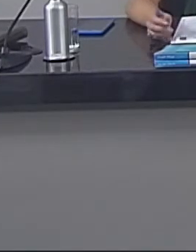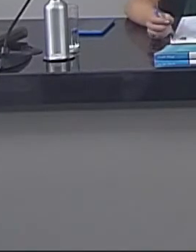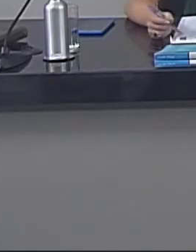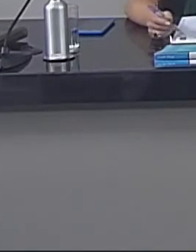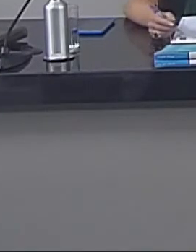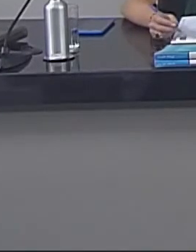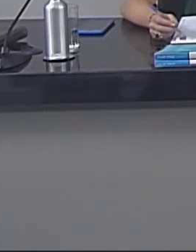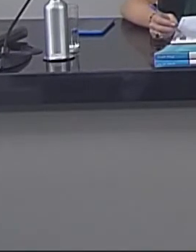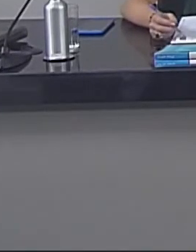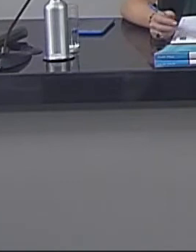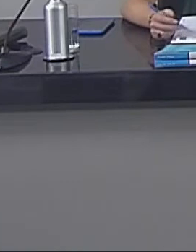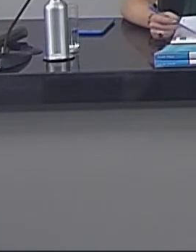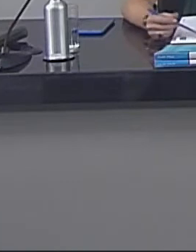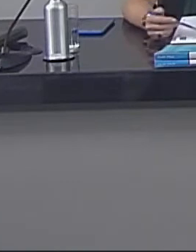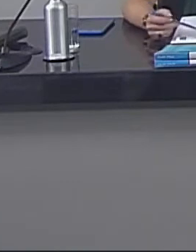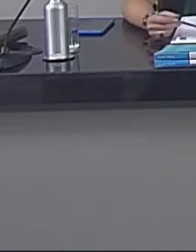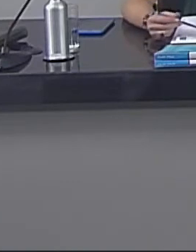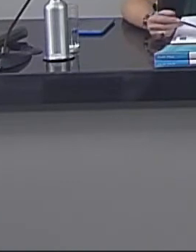ordem alfabética.